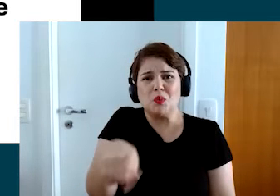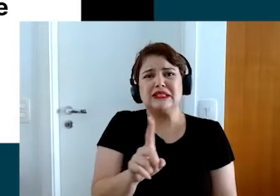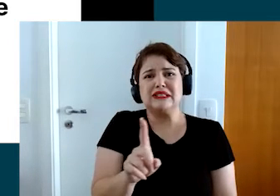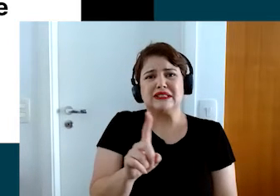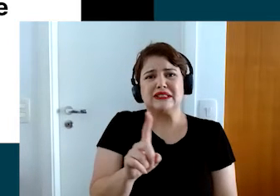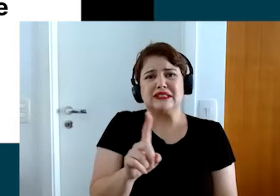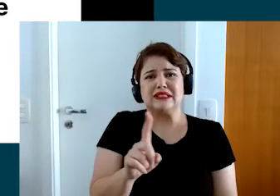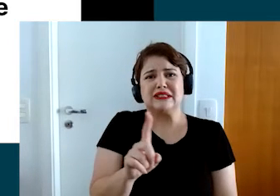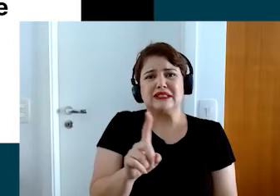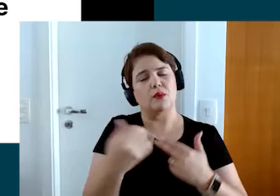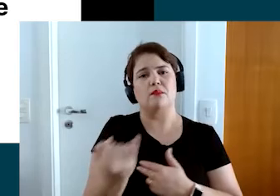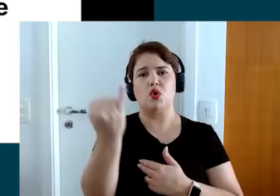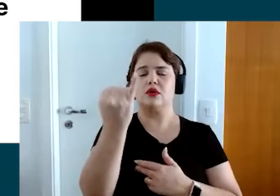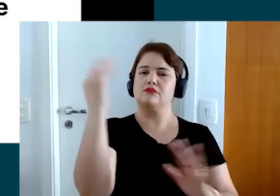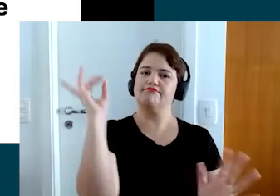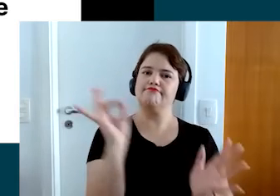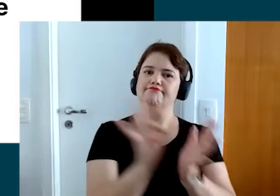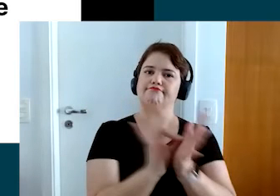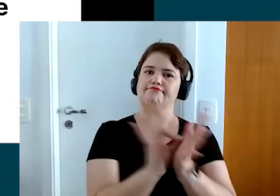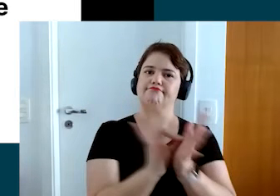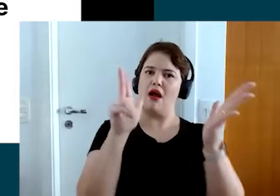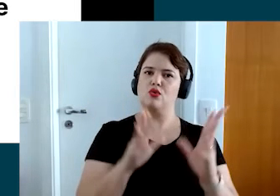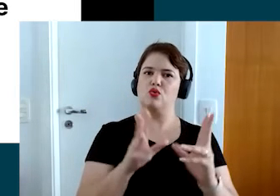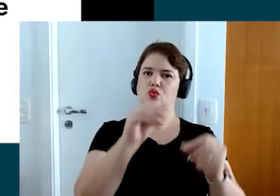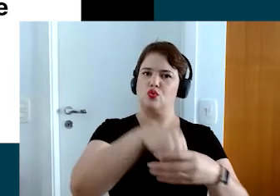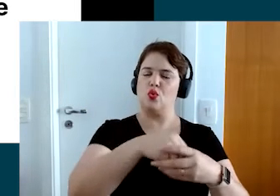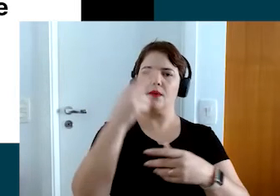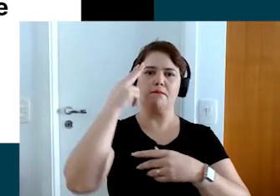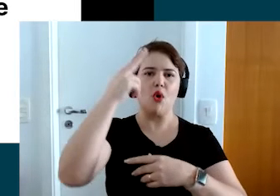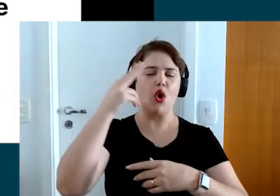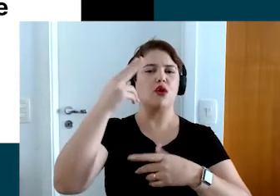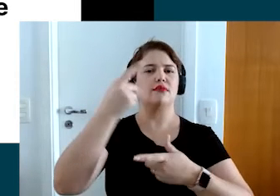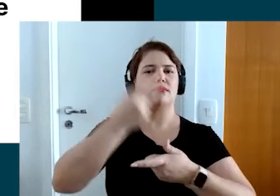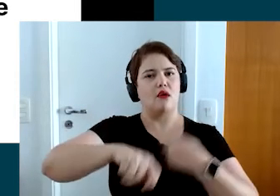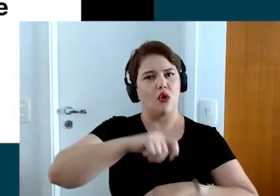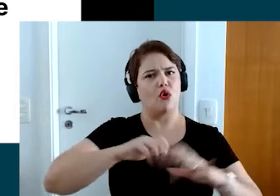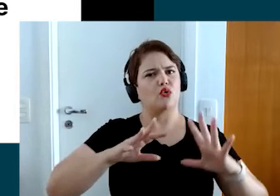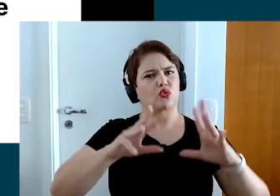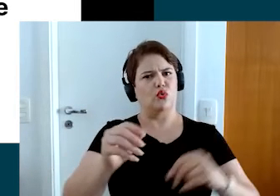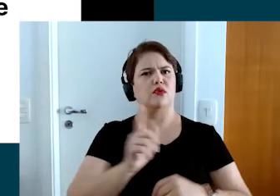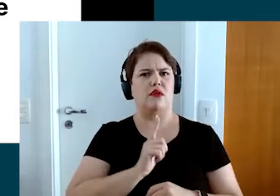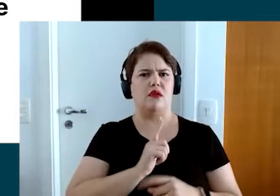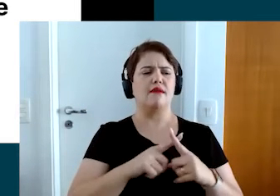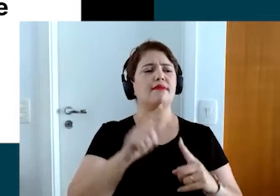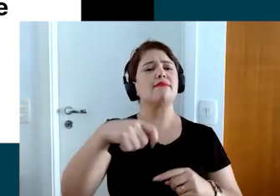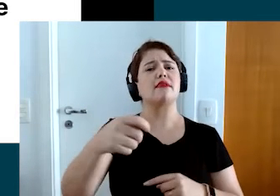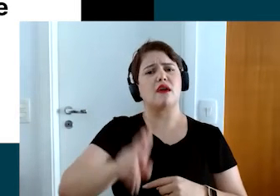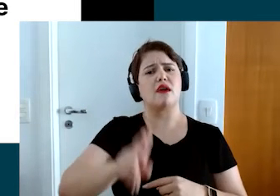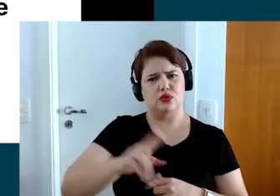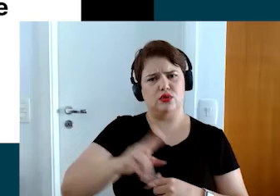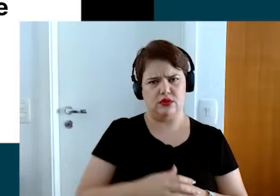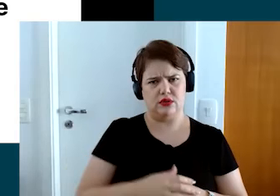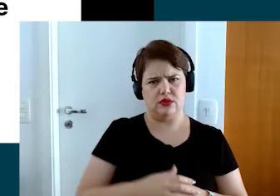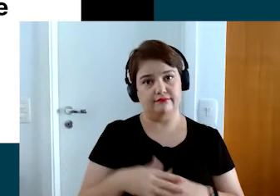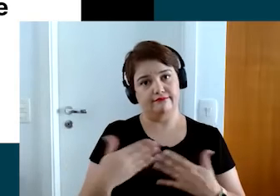é muito importante validar todas essas hipóteses que o negócio tem com quem vai usar. Então, a